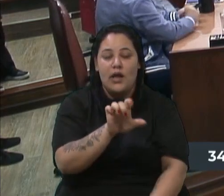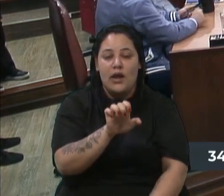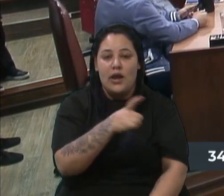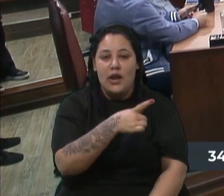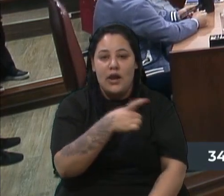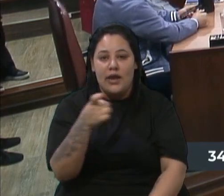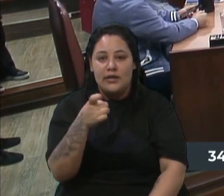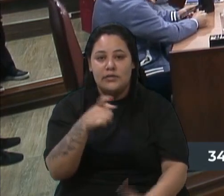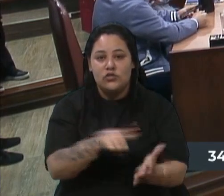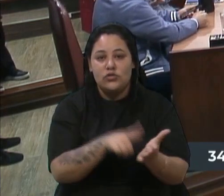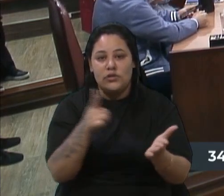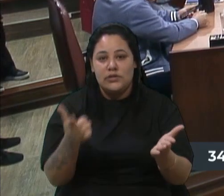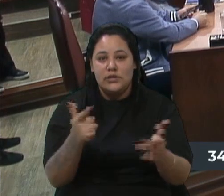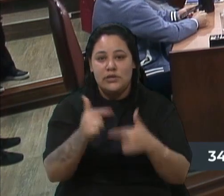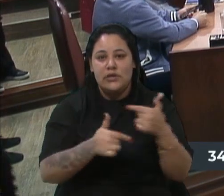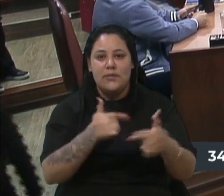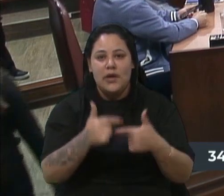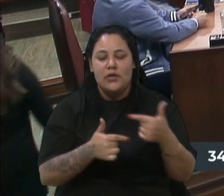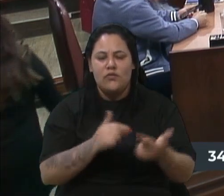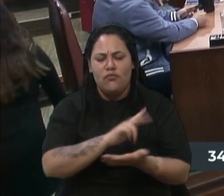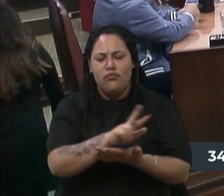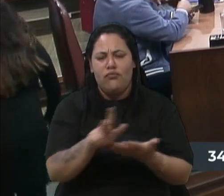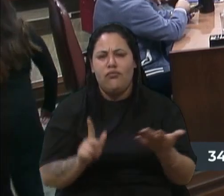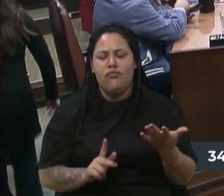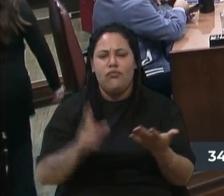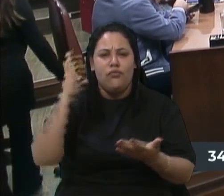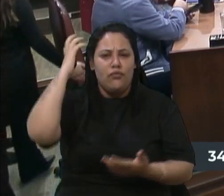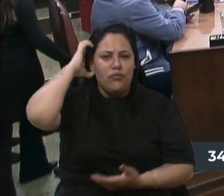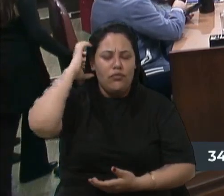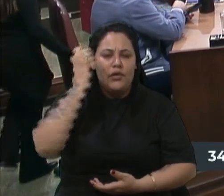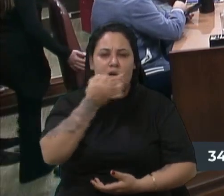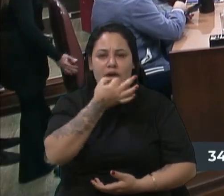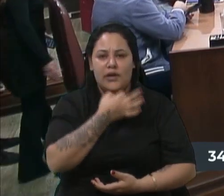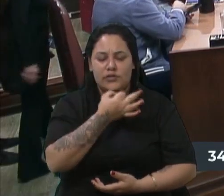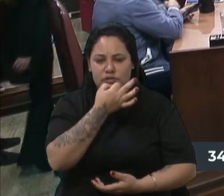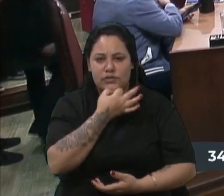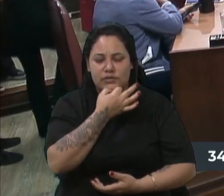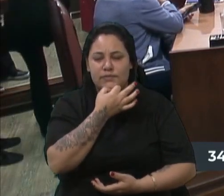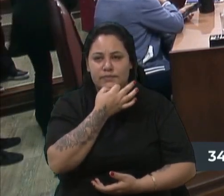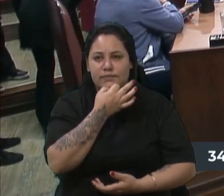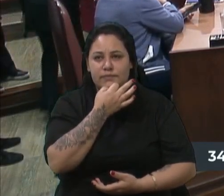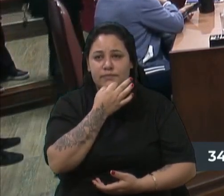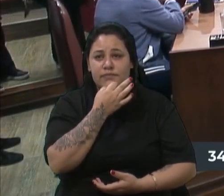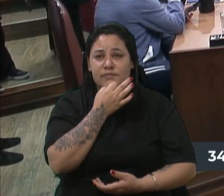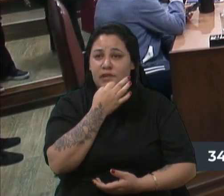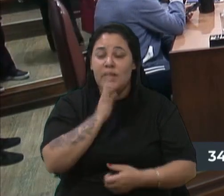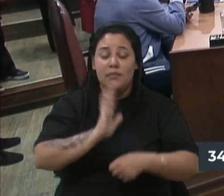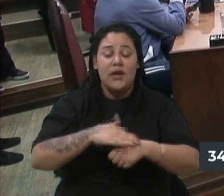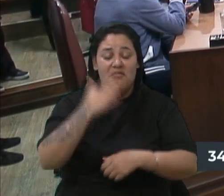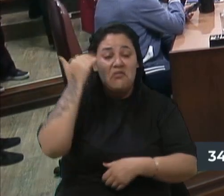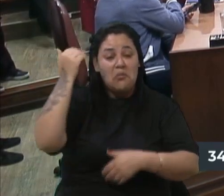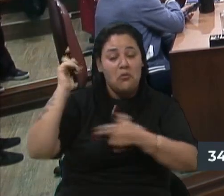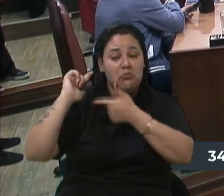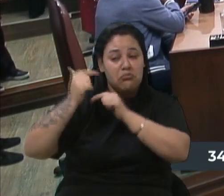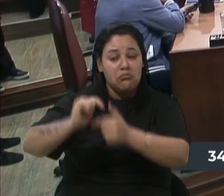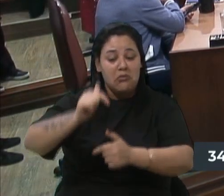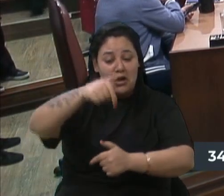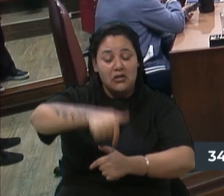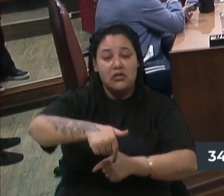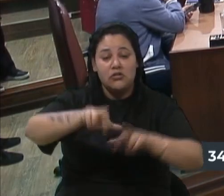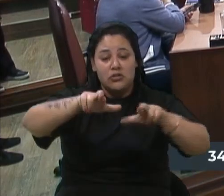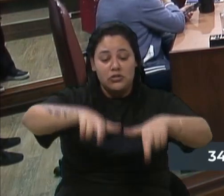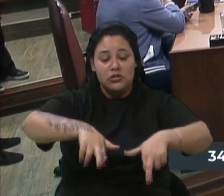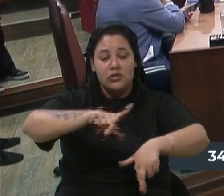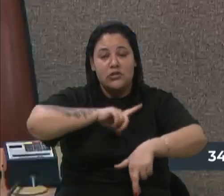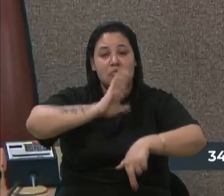Schneider trabalhou durante 9 anos na Rádio Caxias na Rádio Caxias é uma das emissoras mais tradicionais aqui de Caxias do Sul e da região com